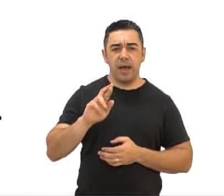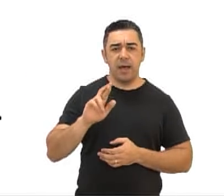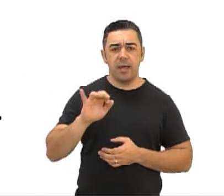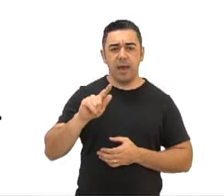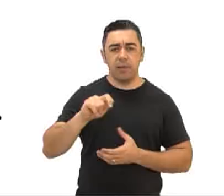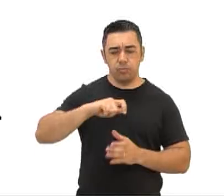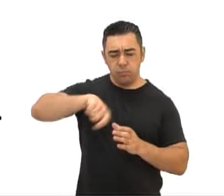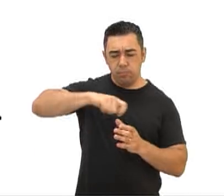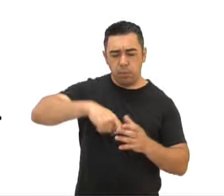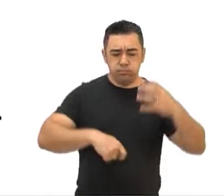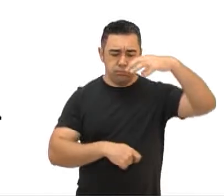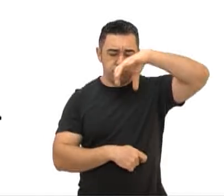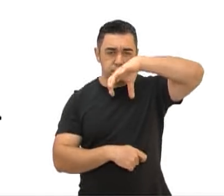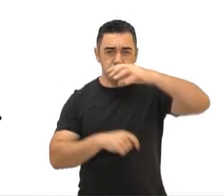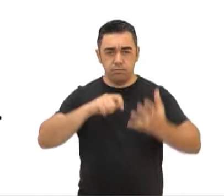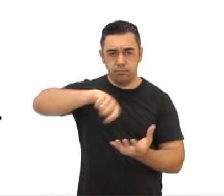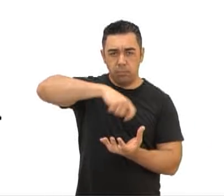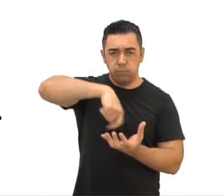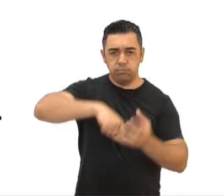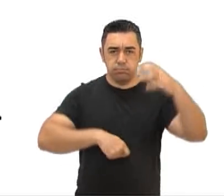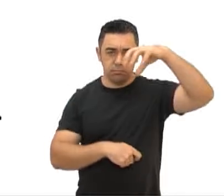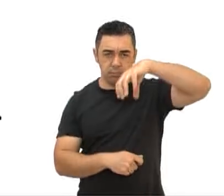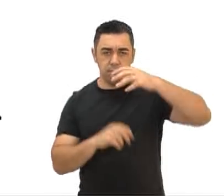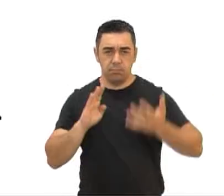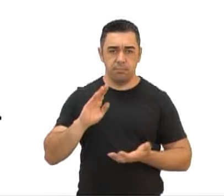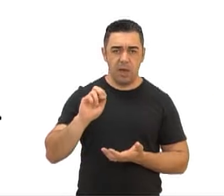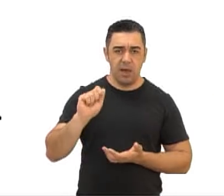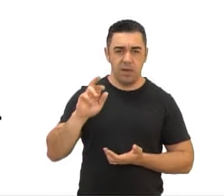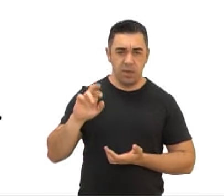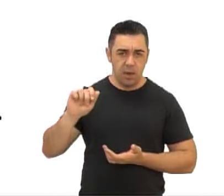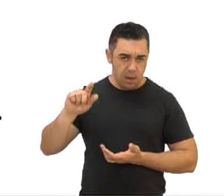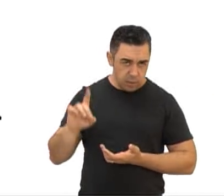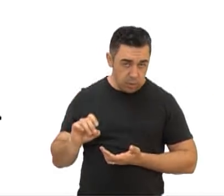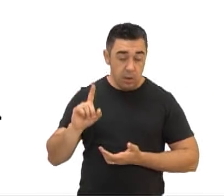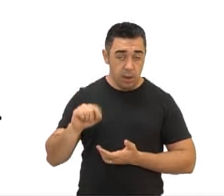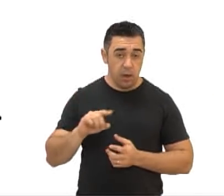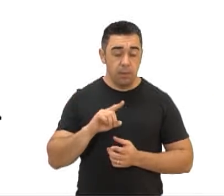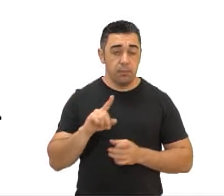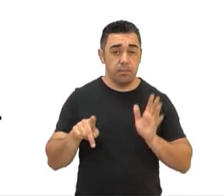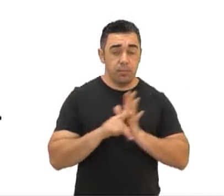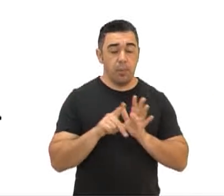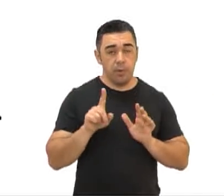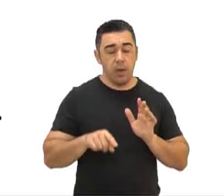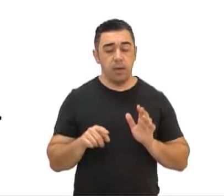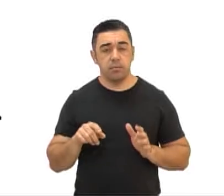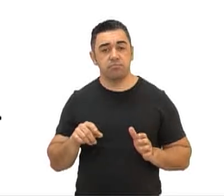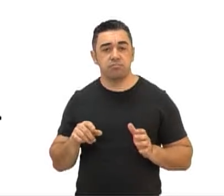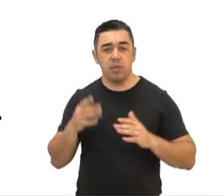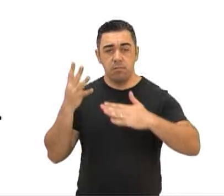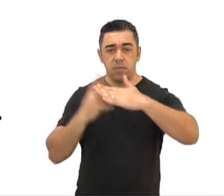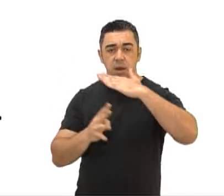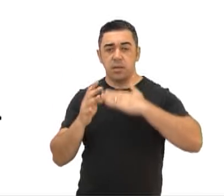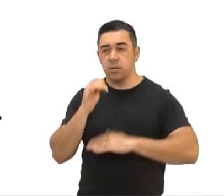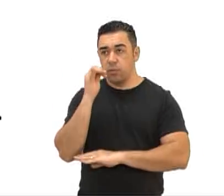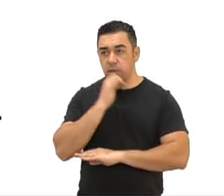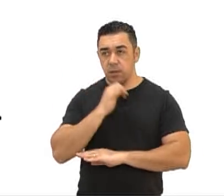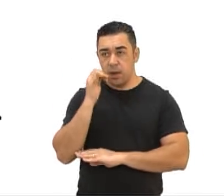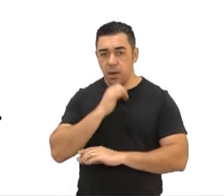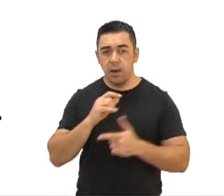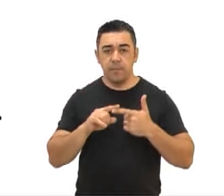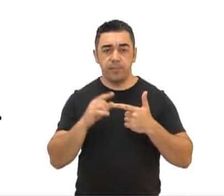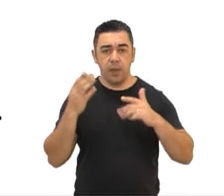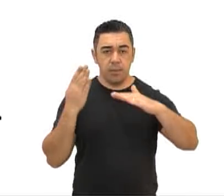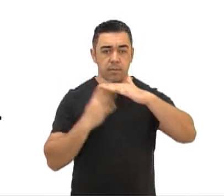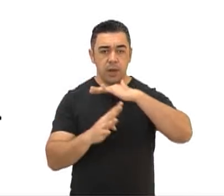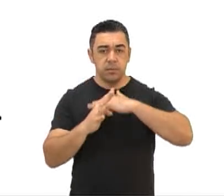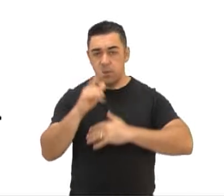essas áreas, né? Então, nós temos lá os pratos que são típicos da imigração italiana, da imigração